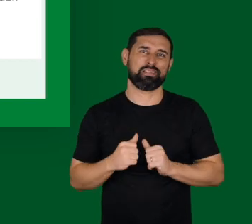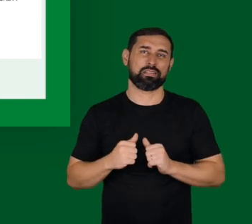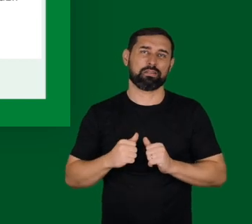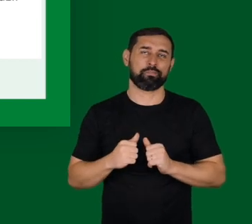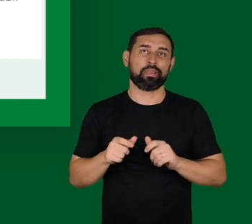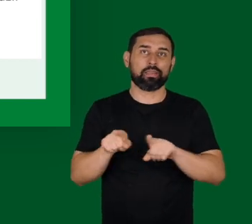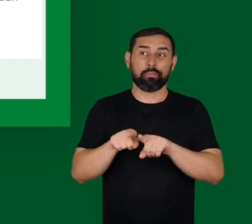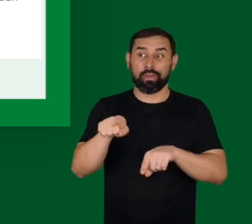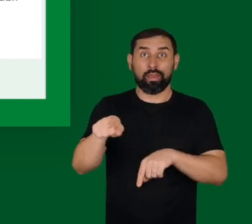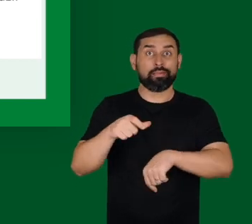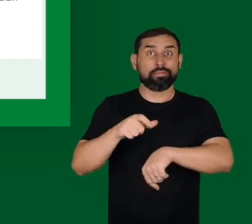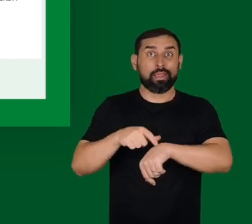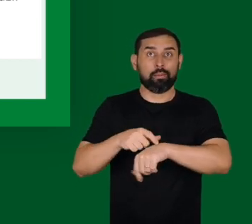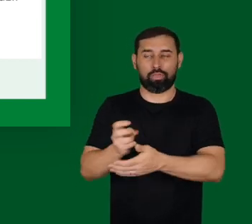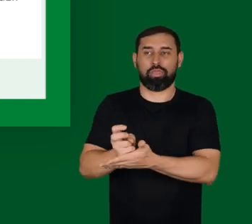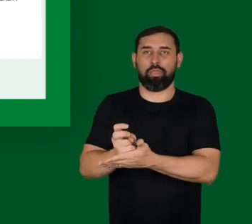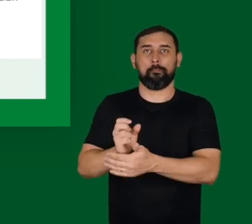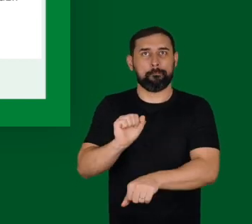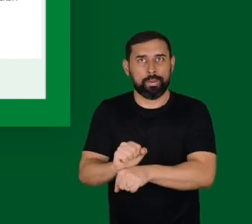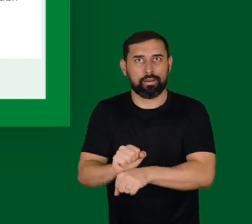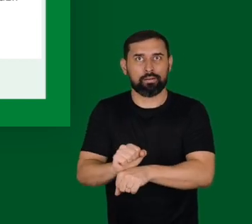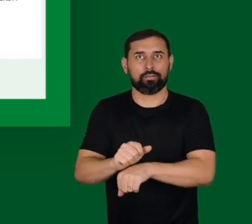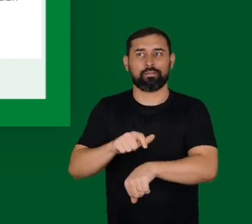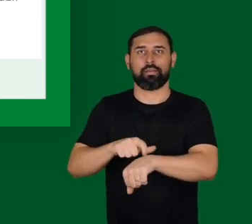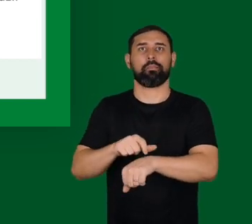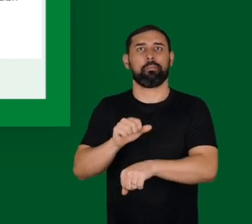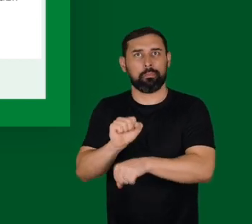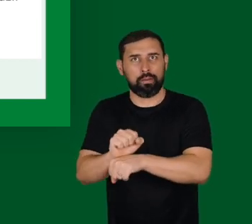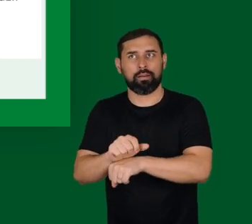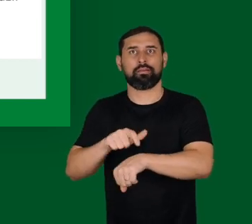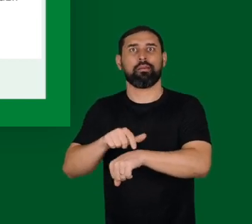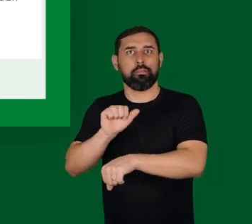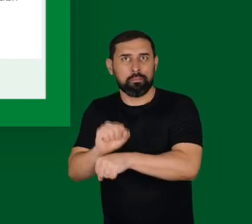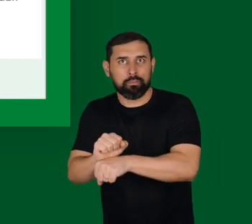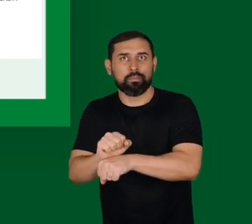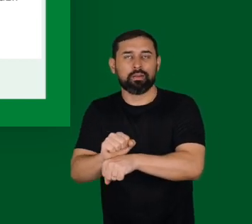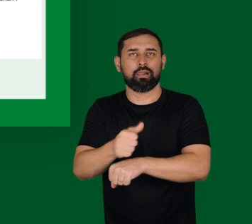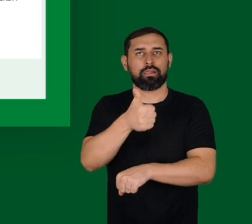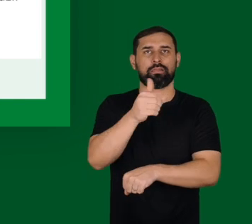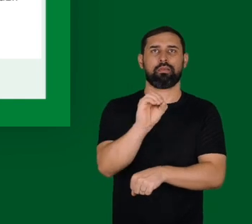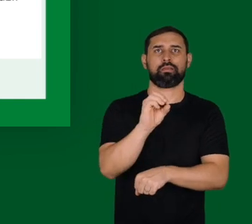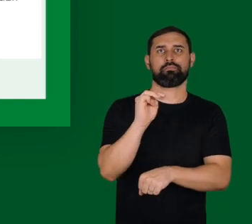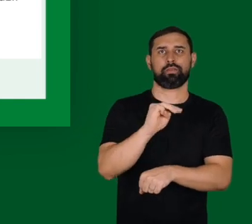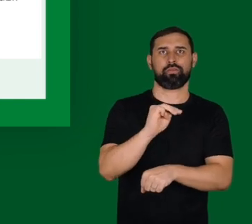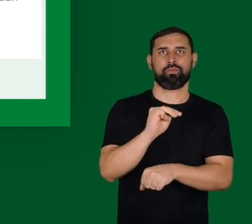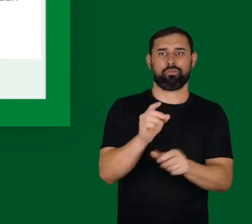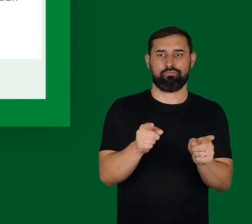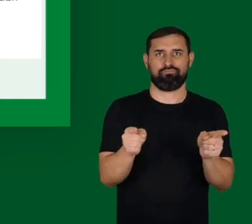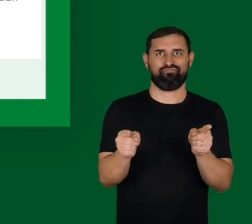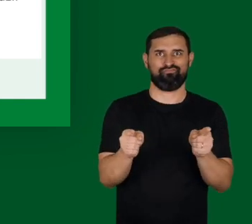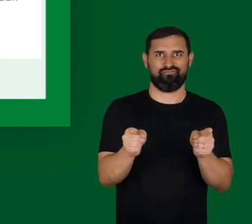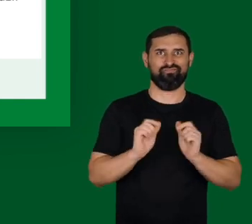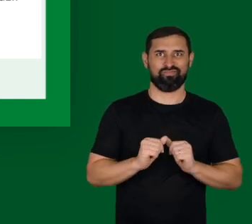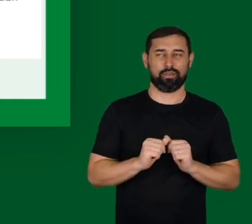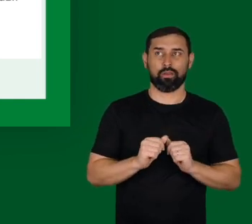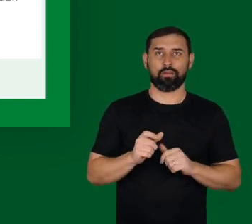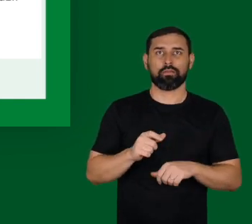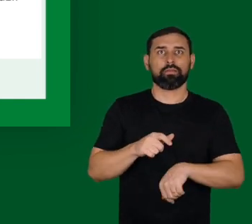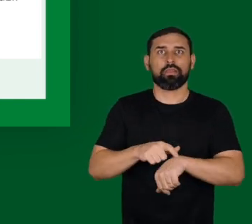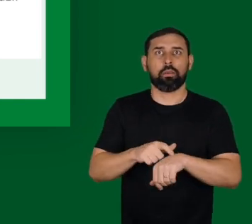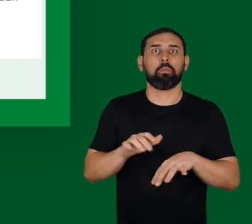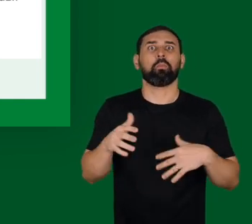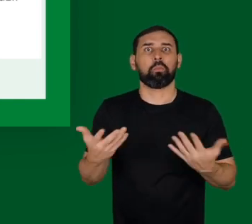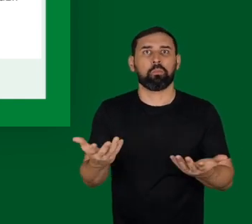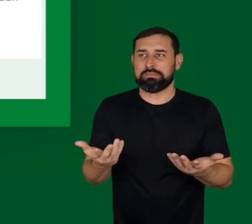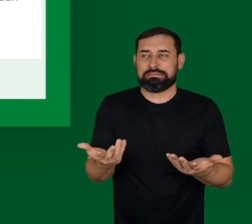se a gente falou no período neonatal, que o mais comum é o fenobarbital, na